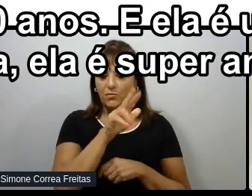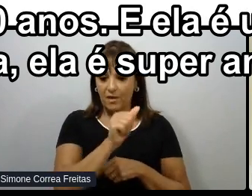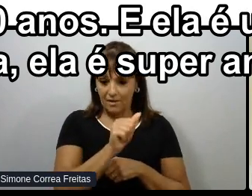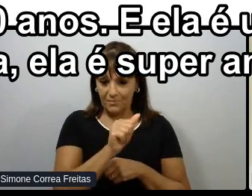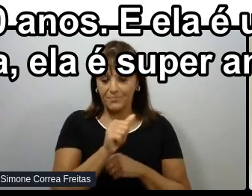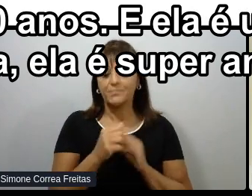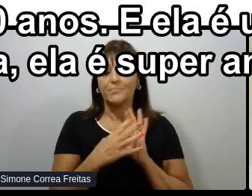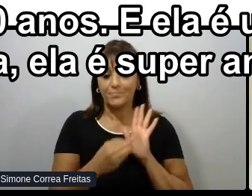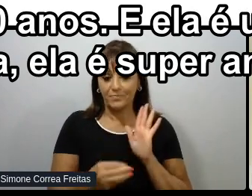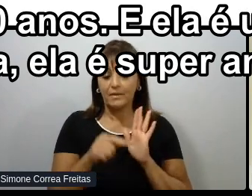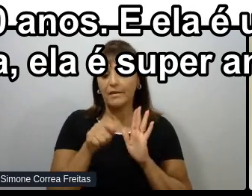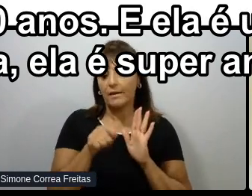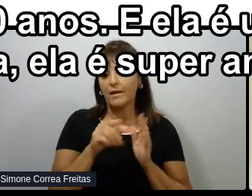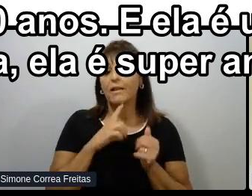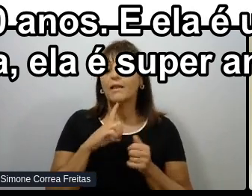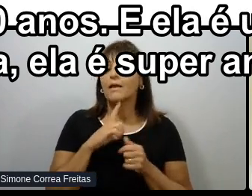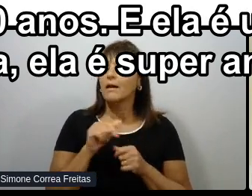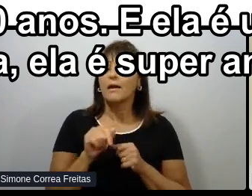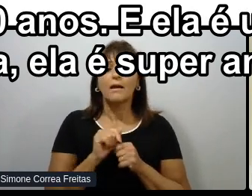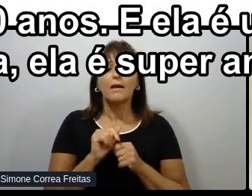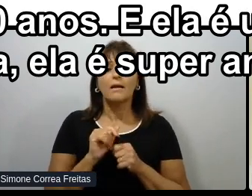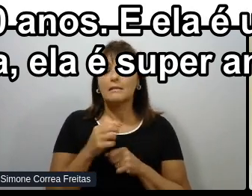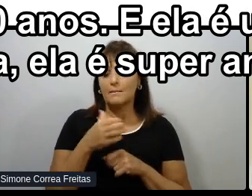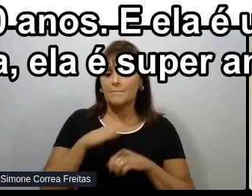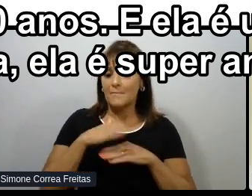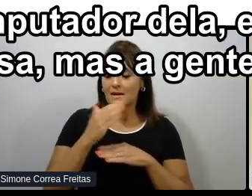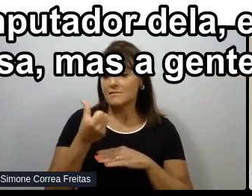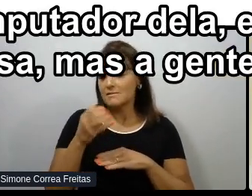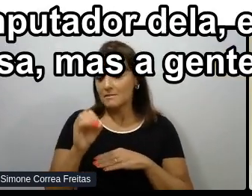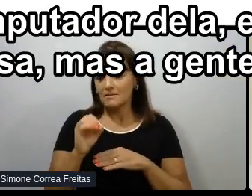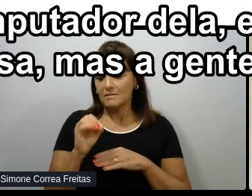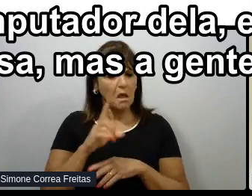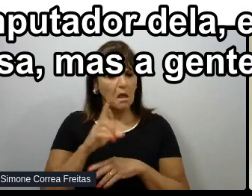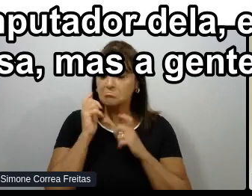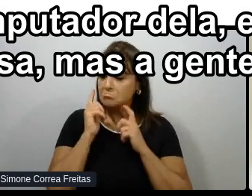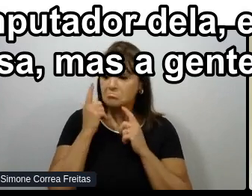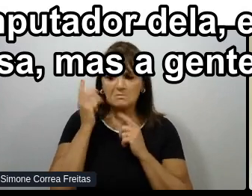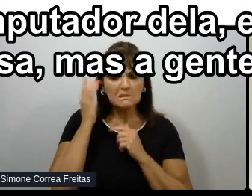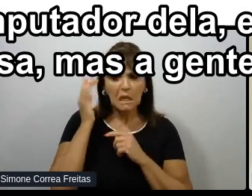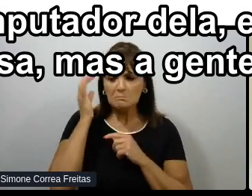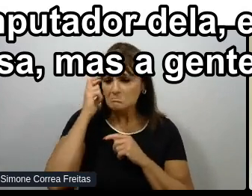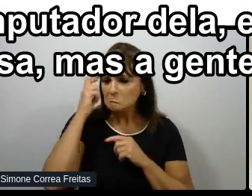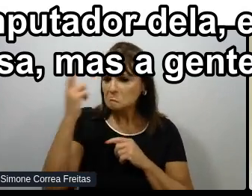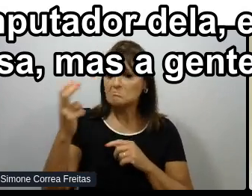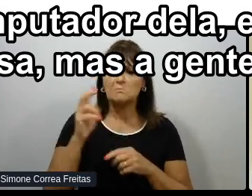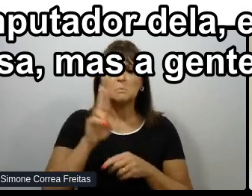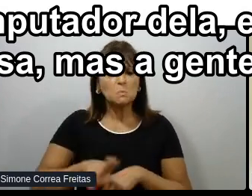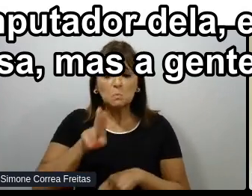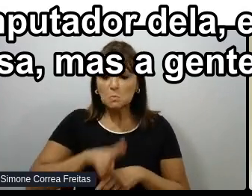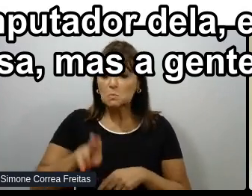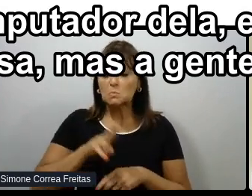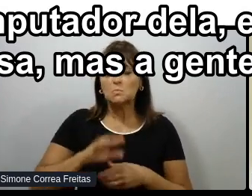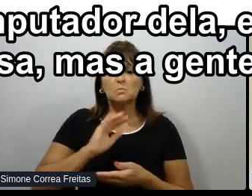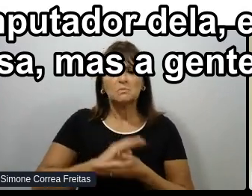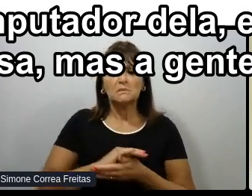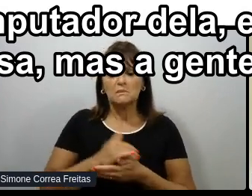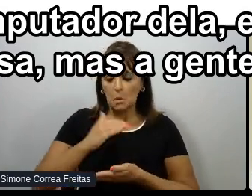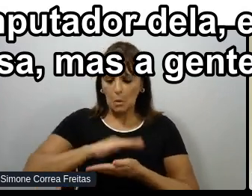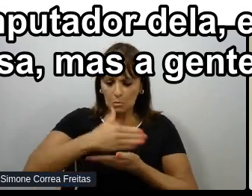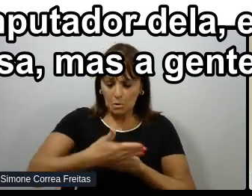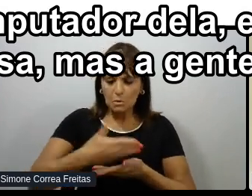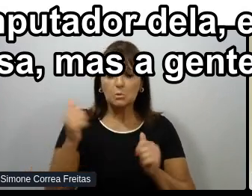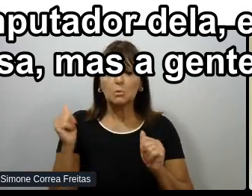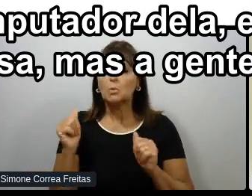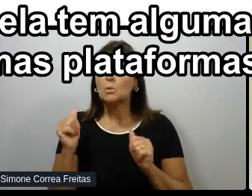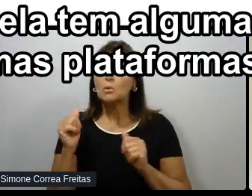gente quis entender se essa dificuldade, ela vale para o público na terceira idade, né? E a partir